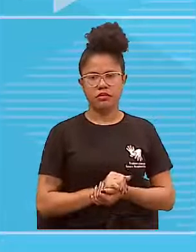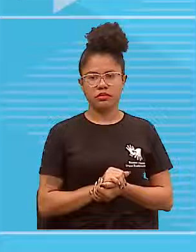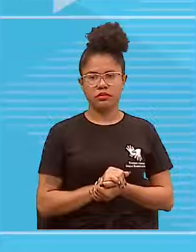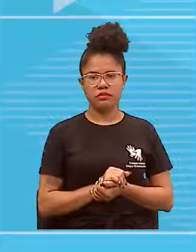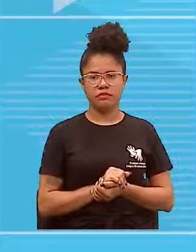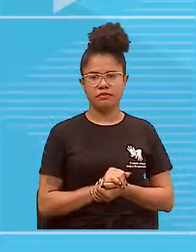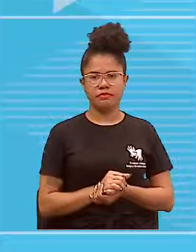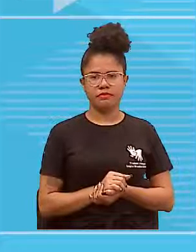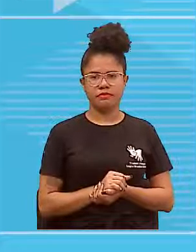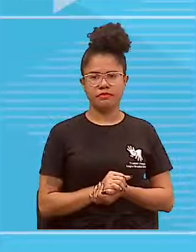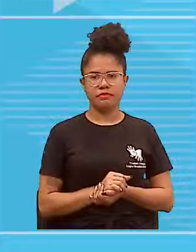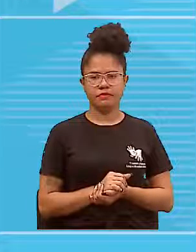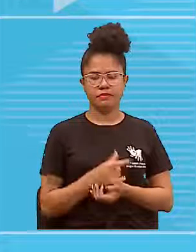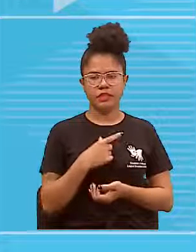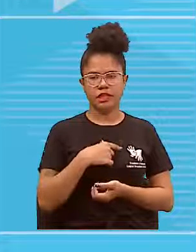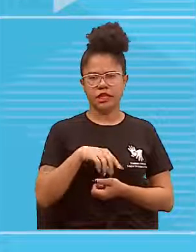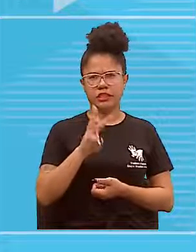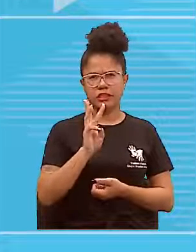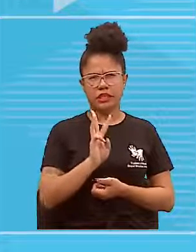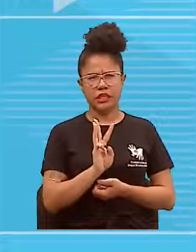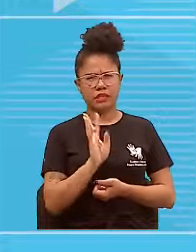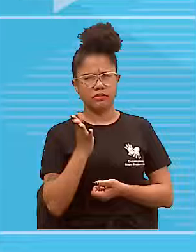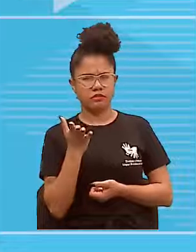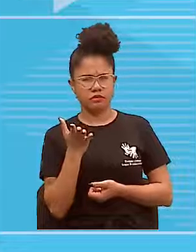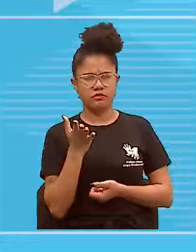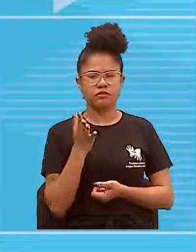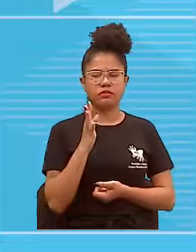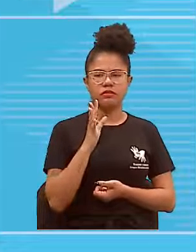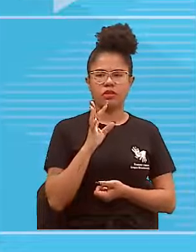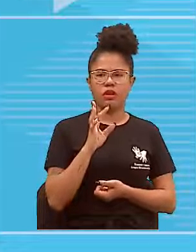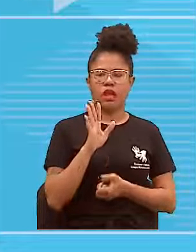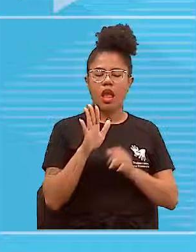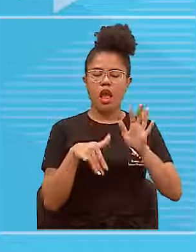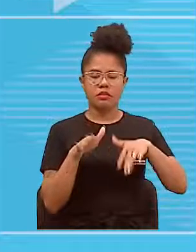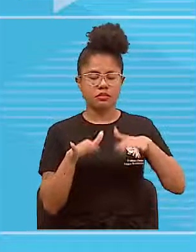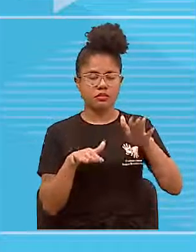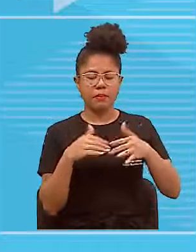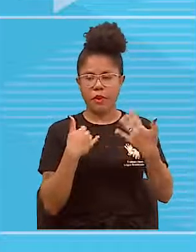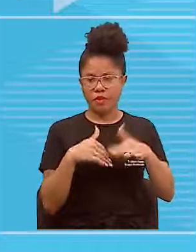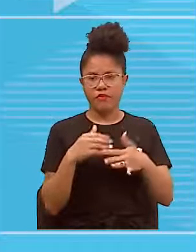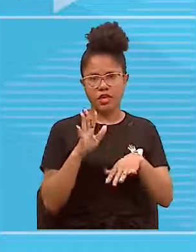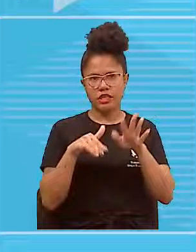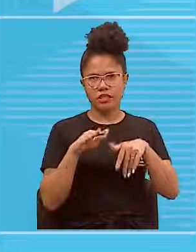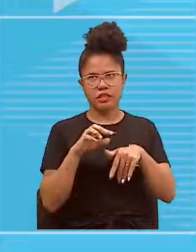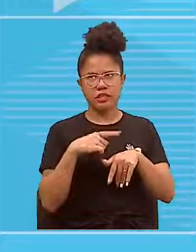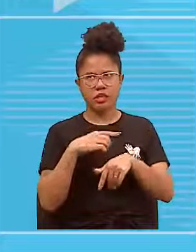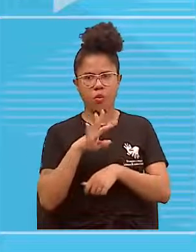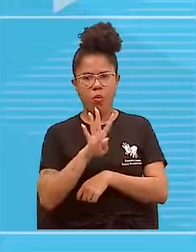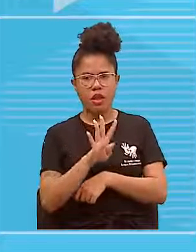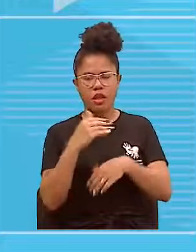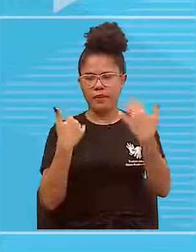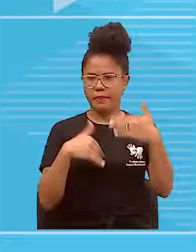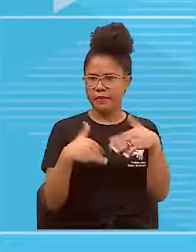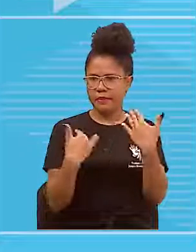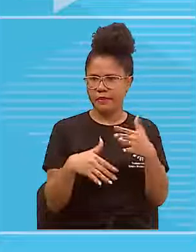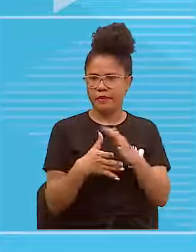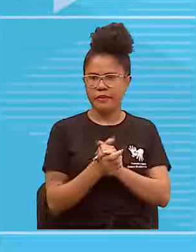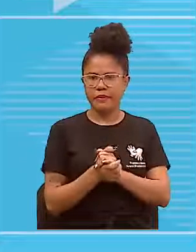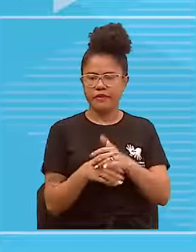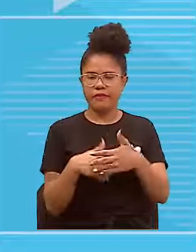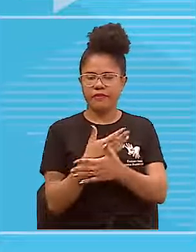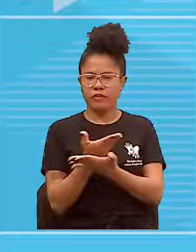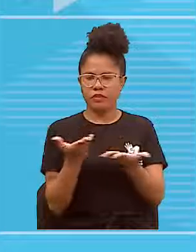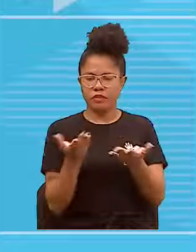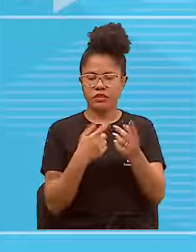gente faz três provas. Às vezes tem instituições que fazem quatro provas. Aí você